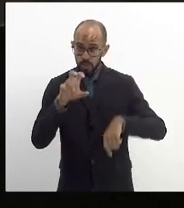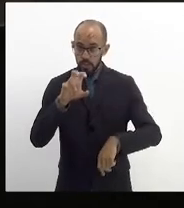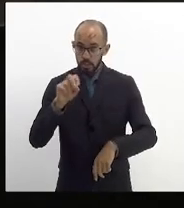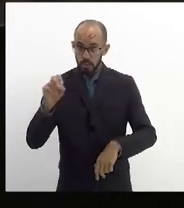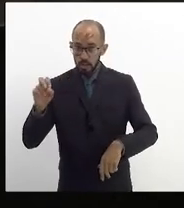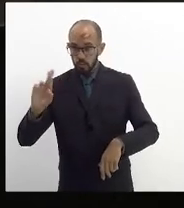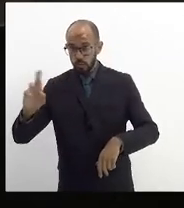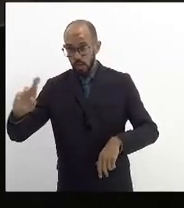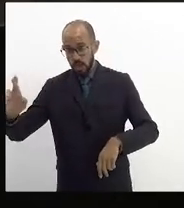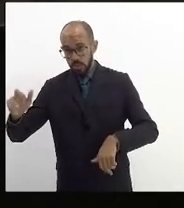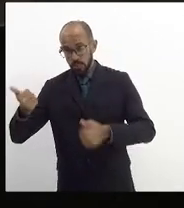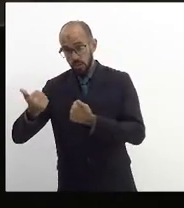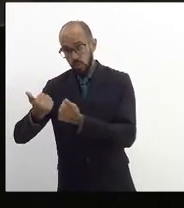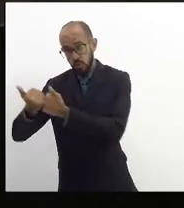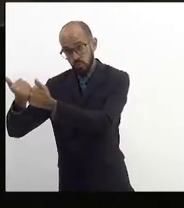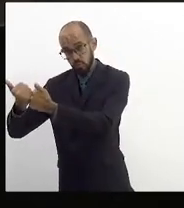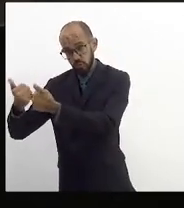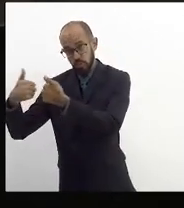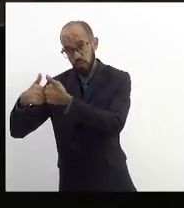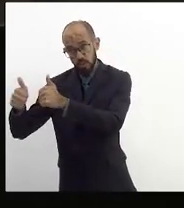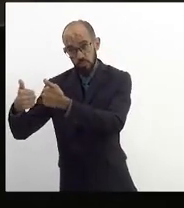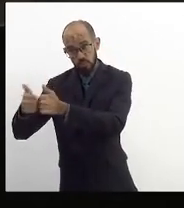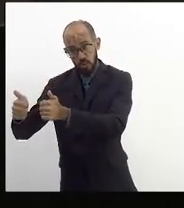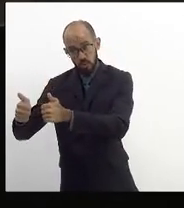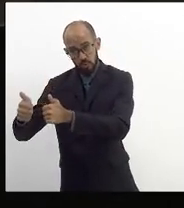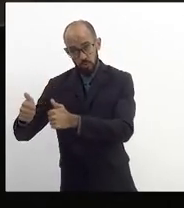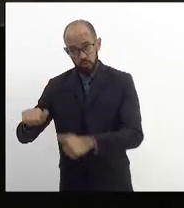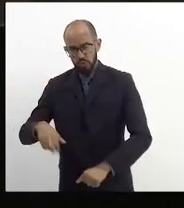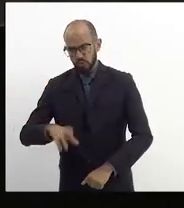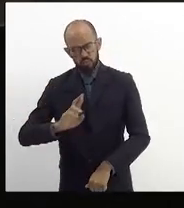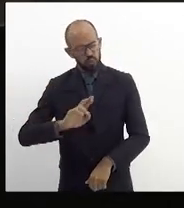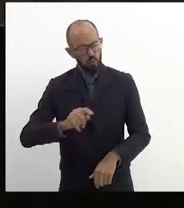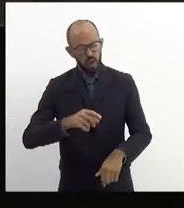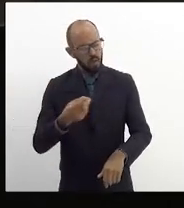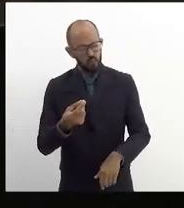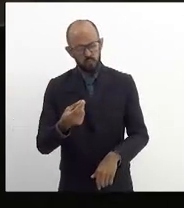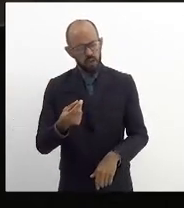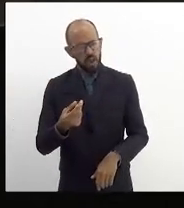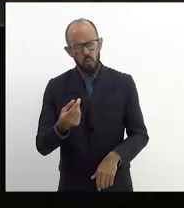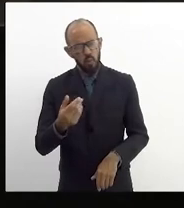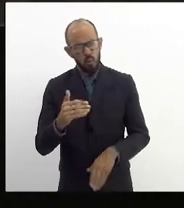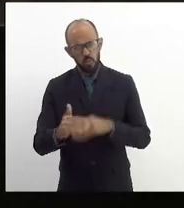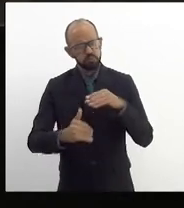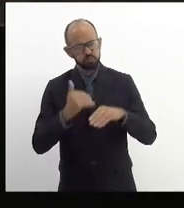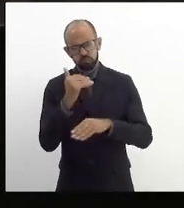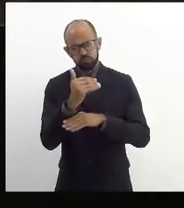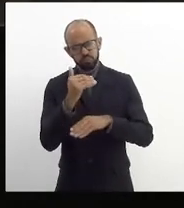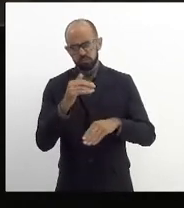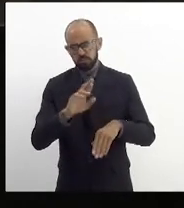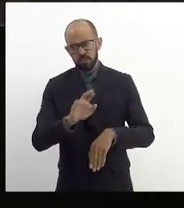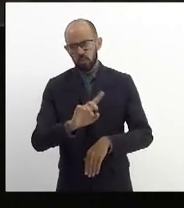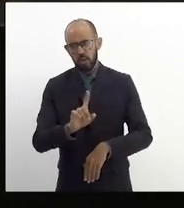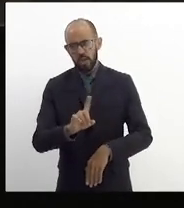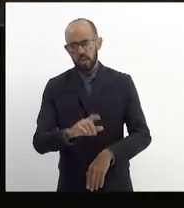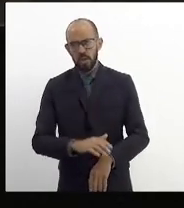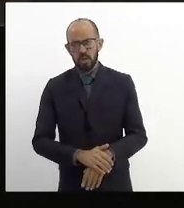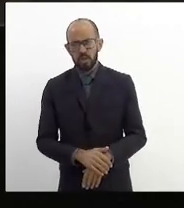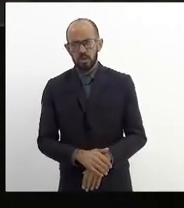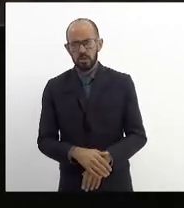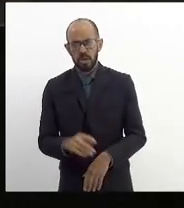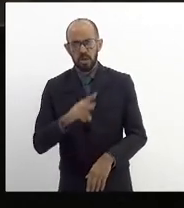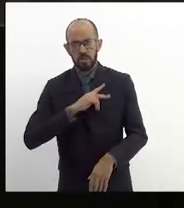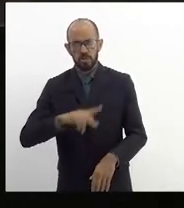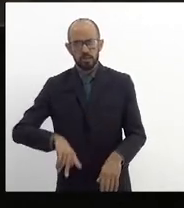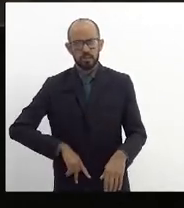auxílio-transporte e eu acho que esse valor não é um valor exorbitante nós somos aqui sobre a presidência da deputada